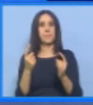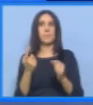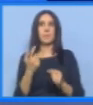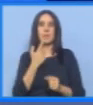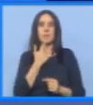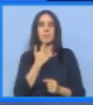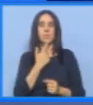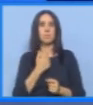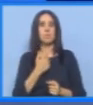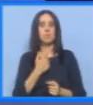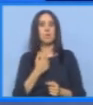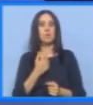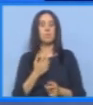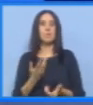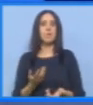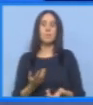digamos,